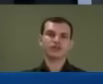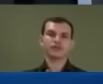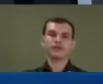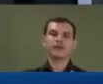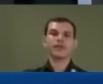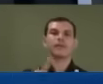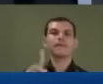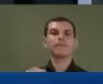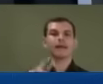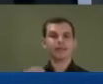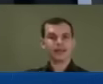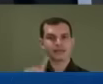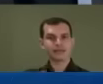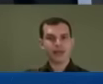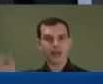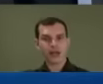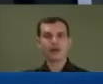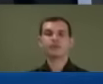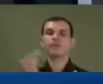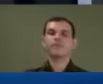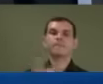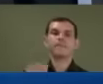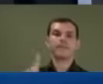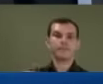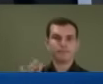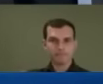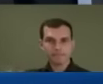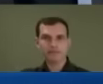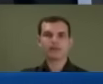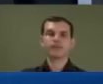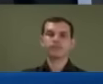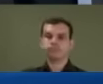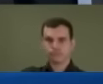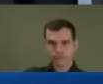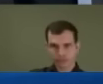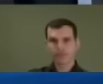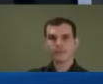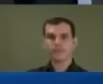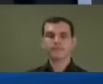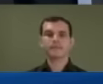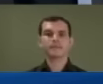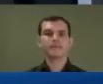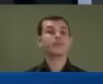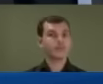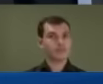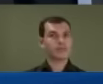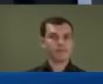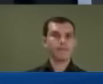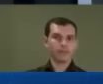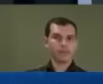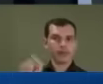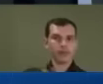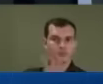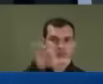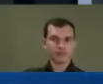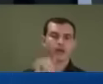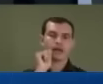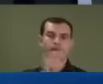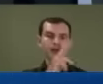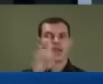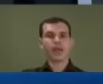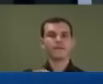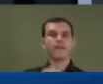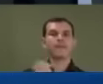Jari, para Mazagão, para Pedra Branca do Amapari e para o próprio estado do Amapá. São obras que mobilizarão na